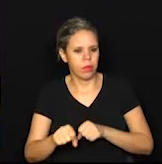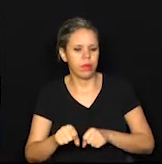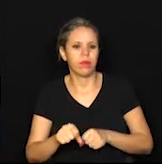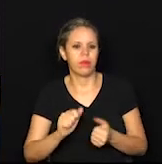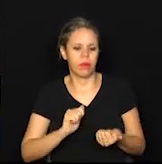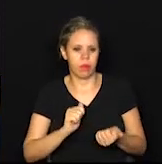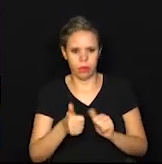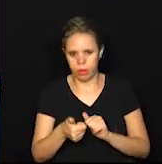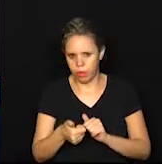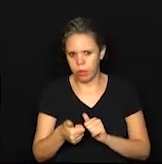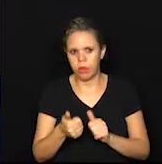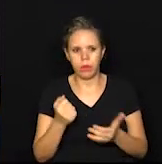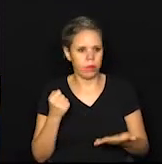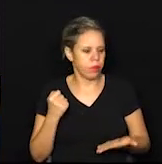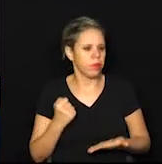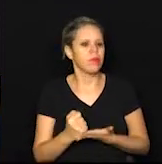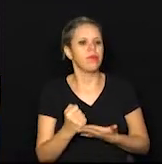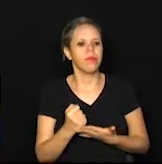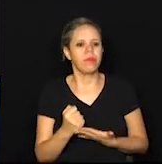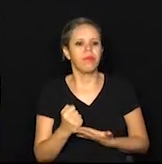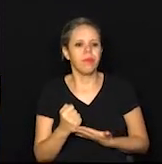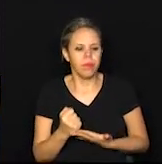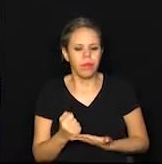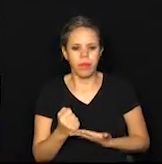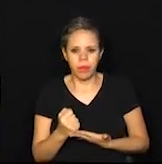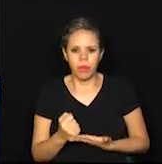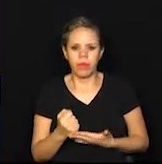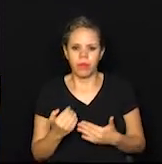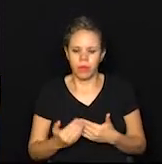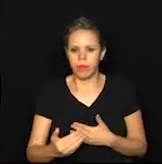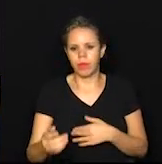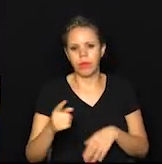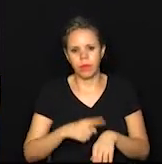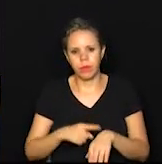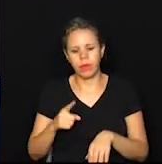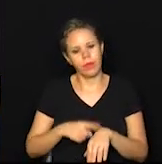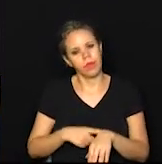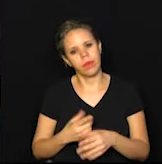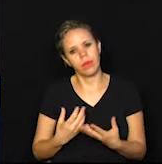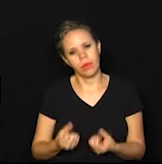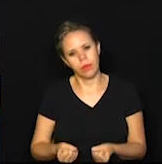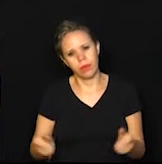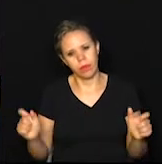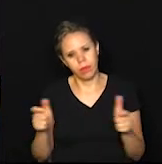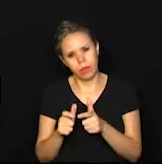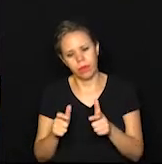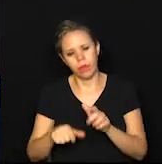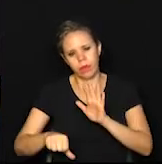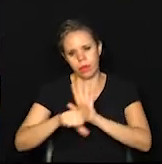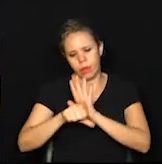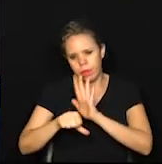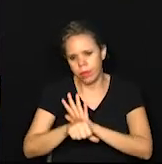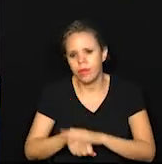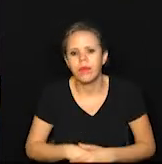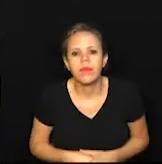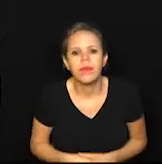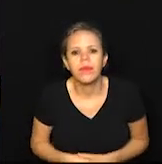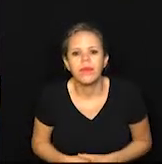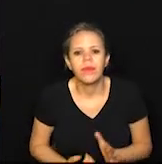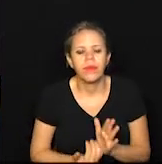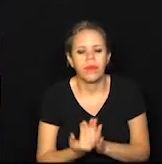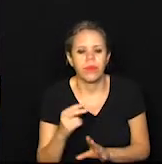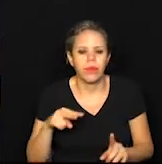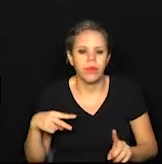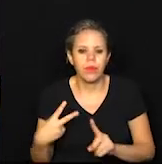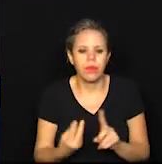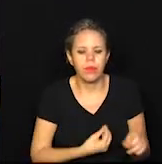esportiva ajuda no longo prazo nessa diminuição da criminalidade. O aumento da expectativa